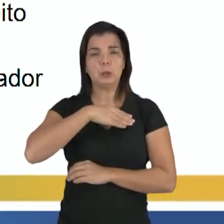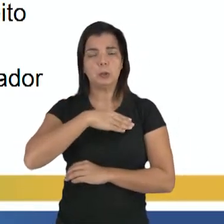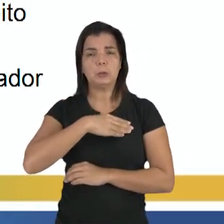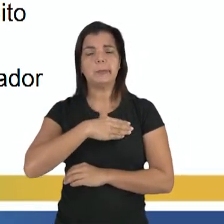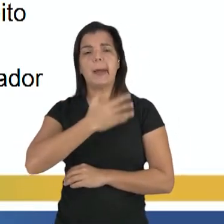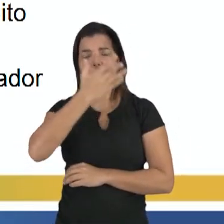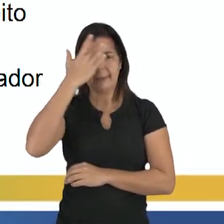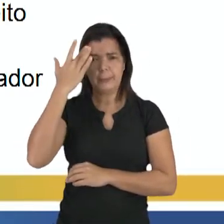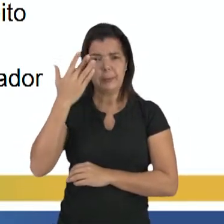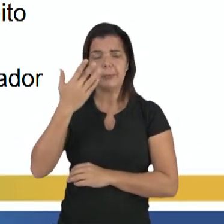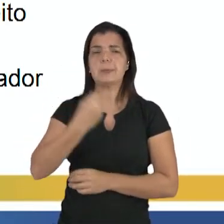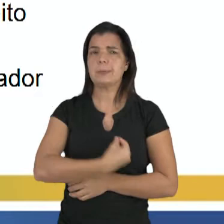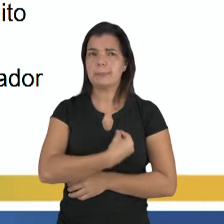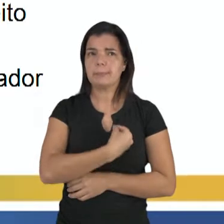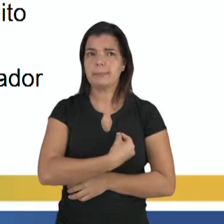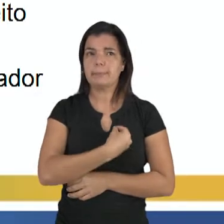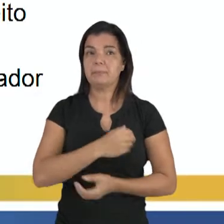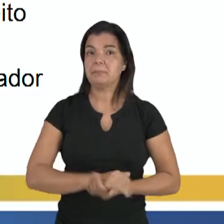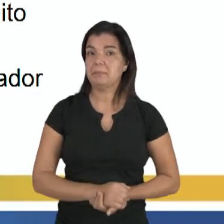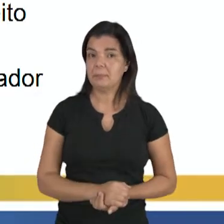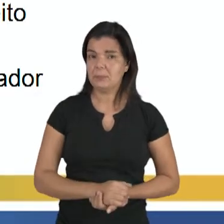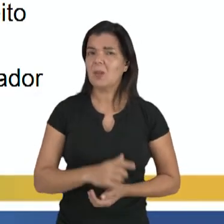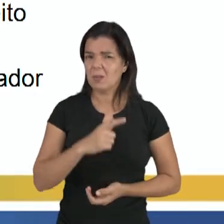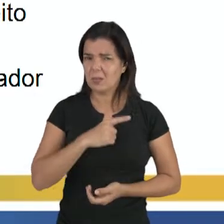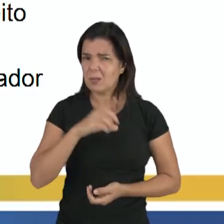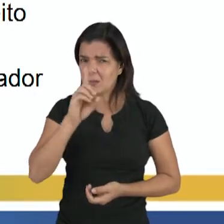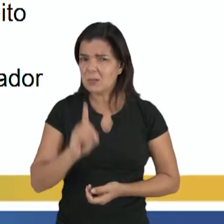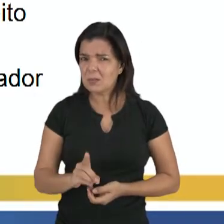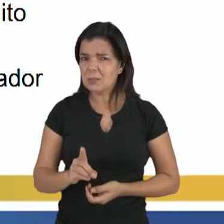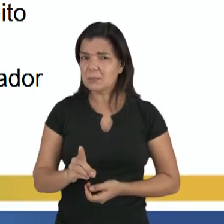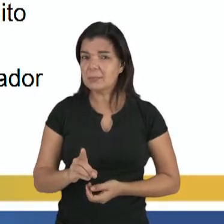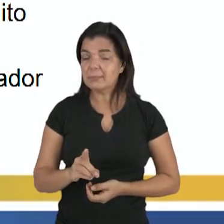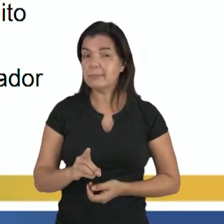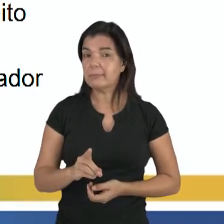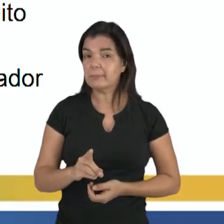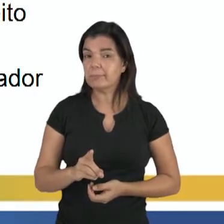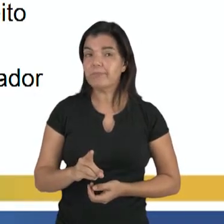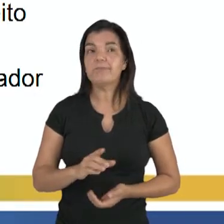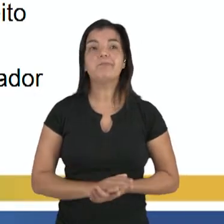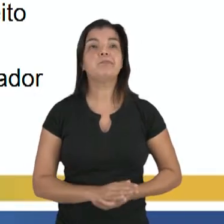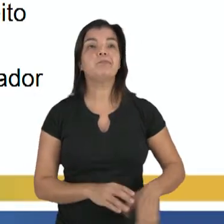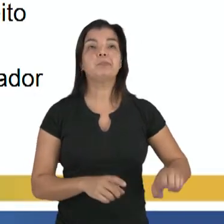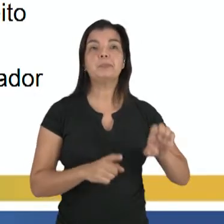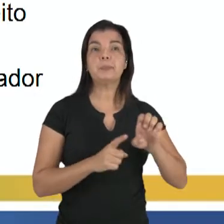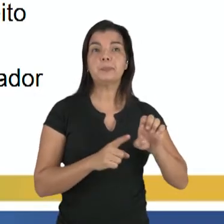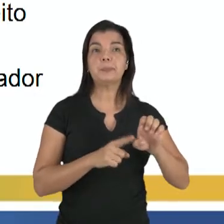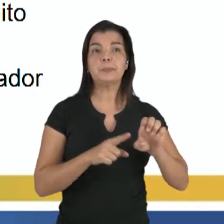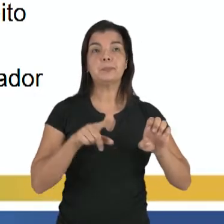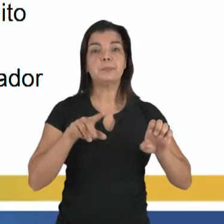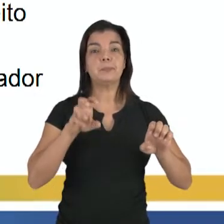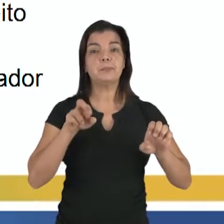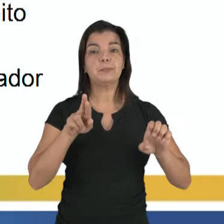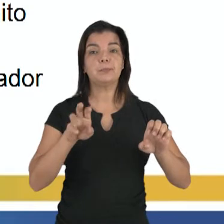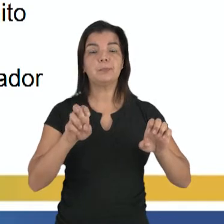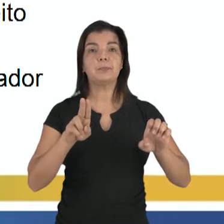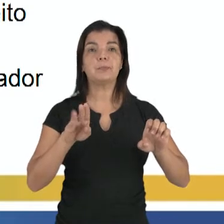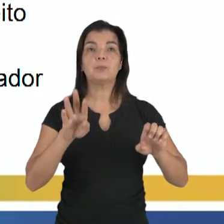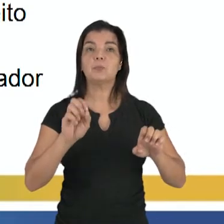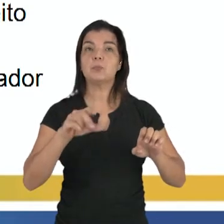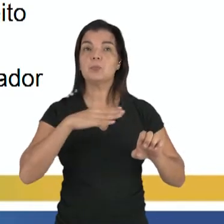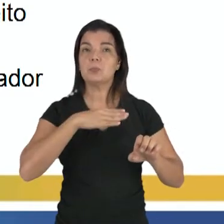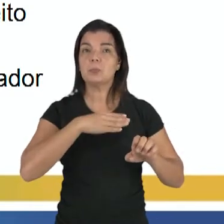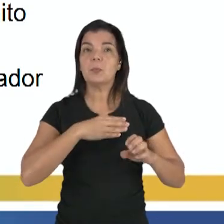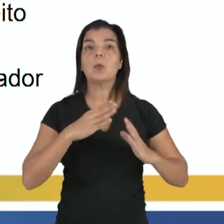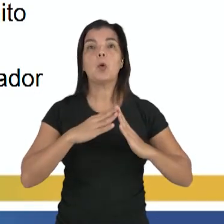aos seus moradores? Está tendo esse direito? Feurbanização de moradia nas áreas centrais,